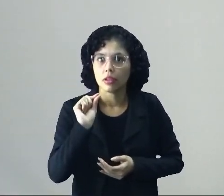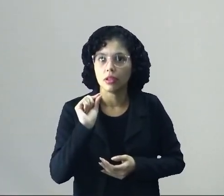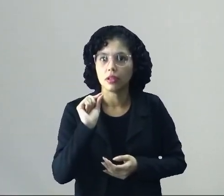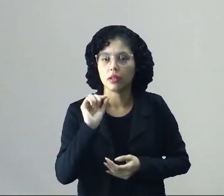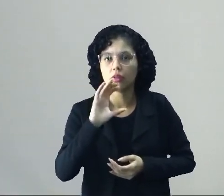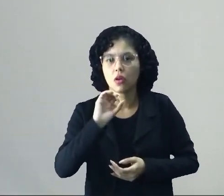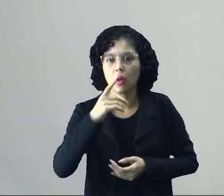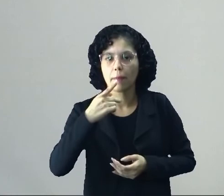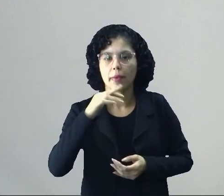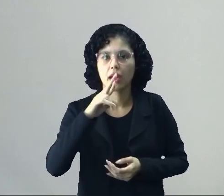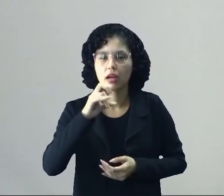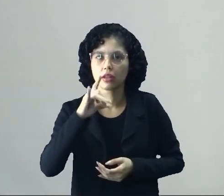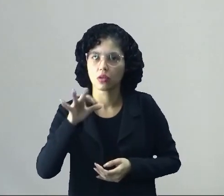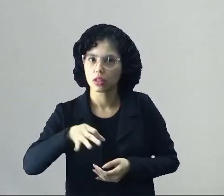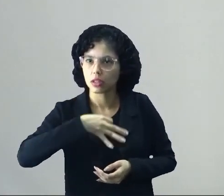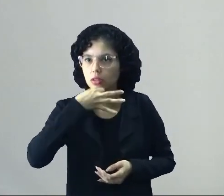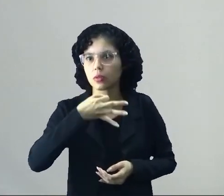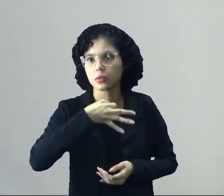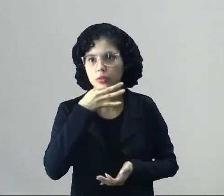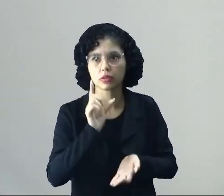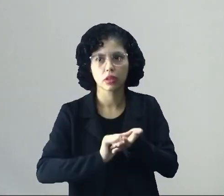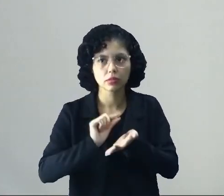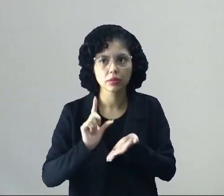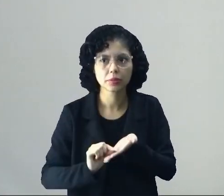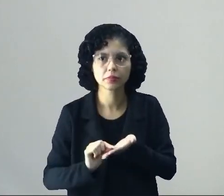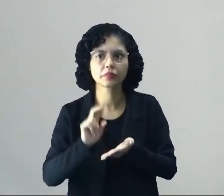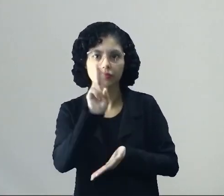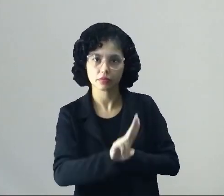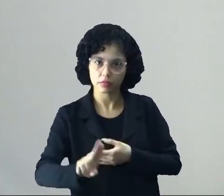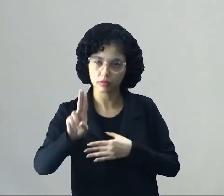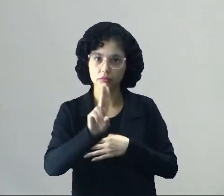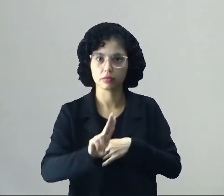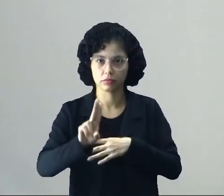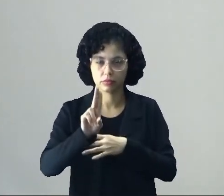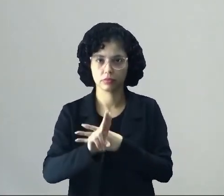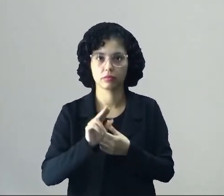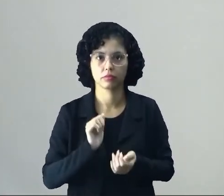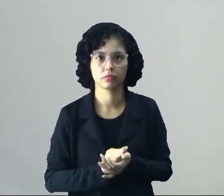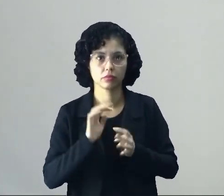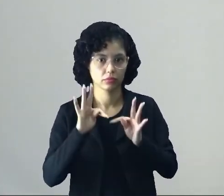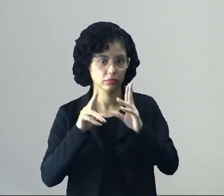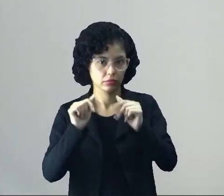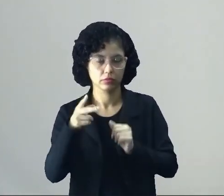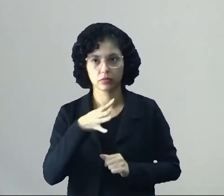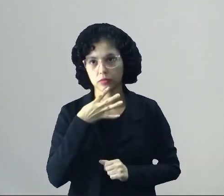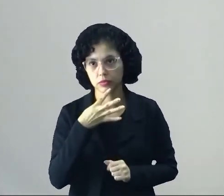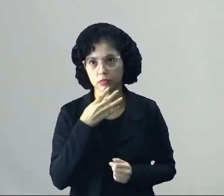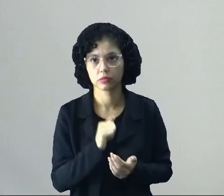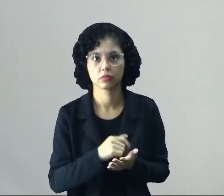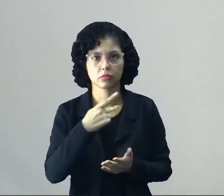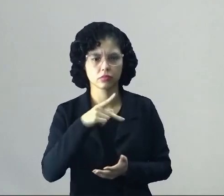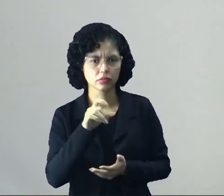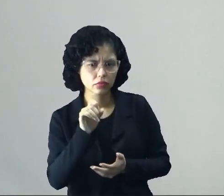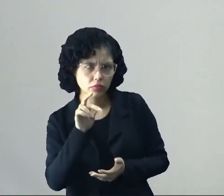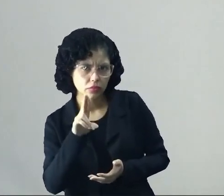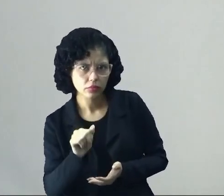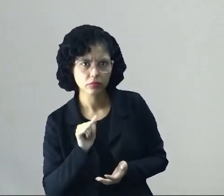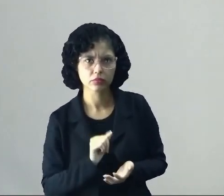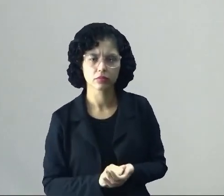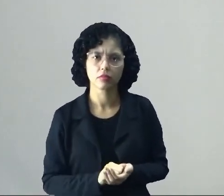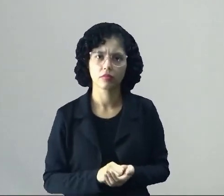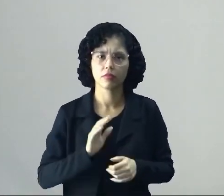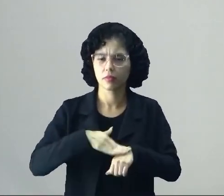os operadores argumentativos, que aí você vai utilizar todos os que vocês conhecem, portanto,